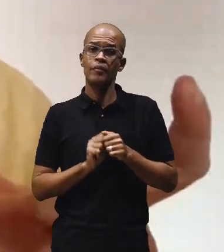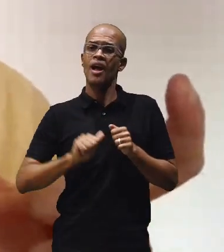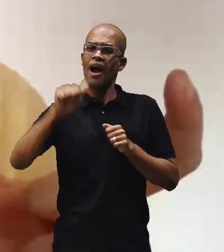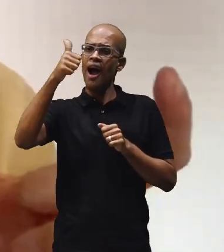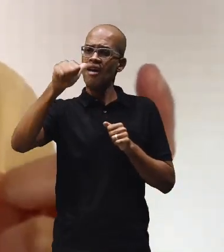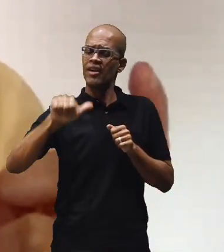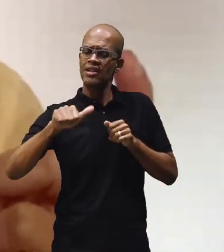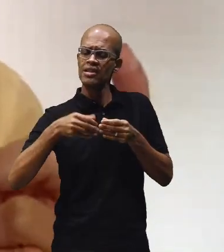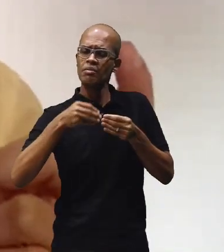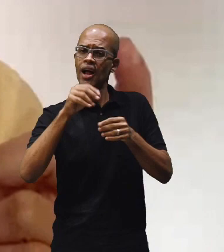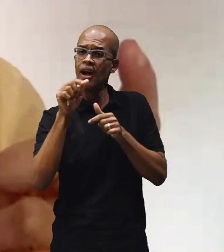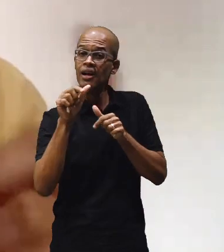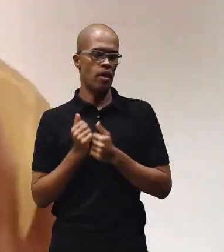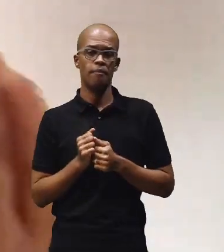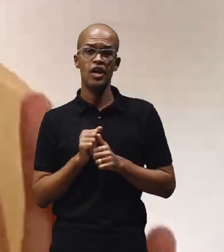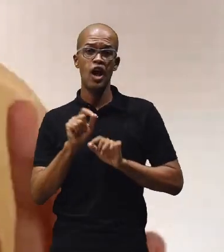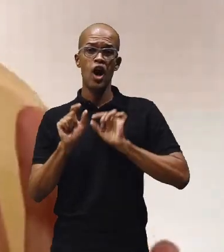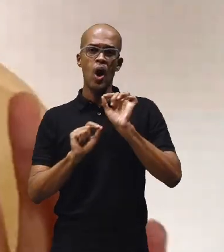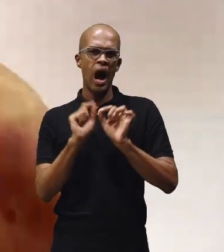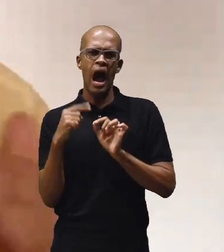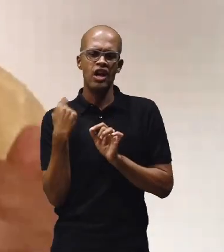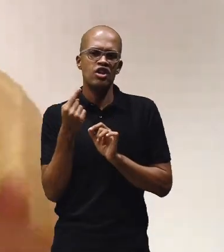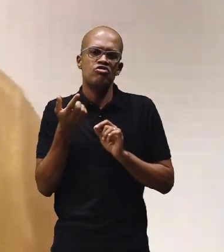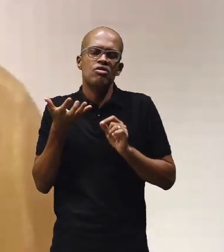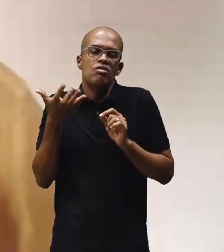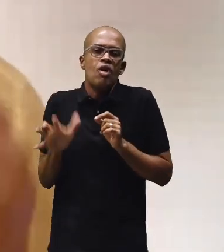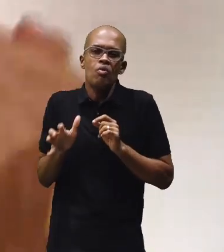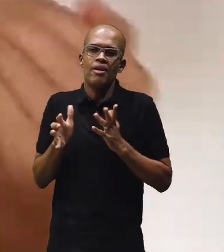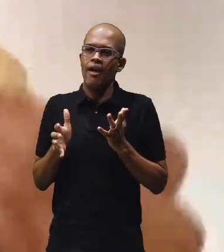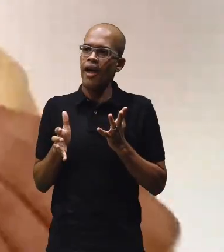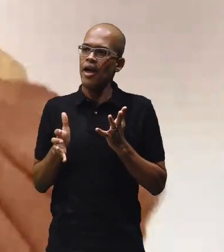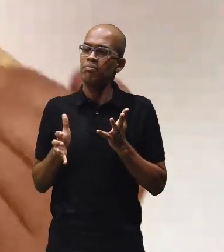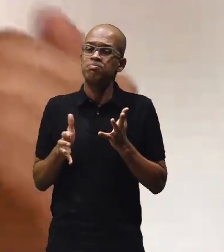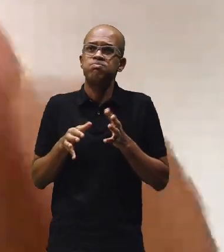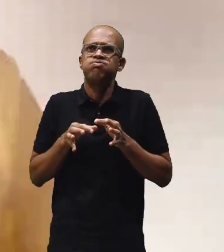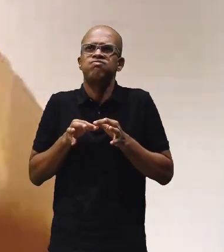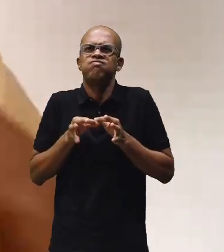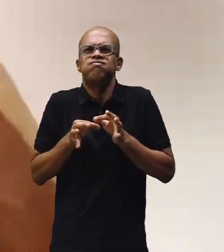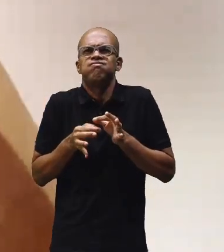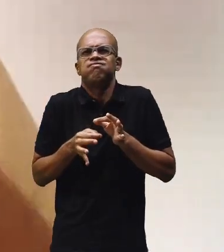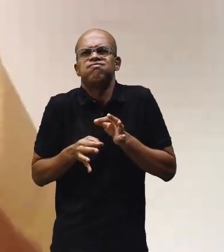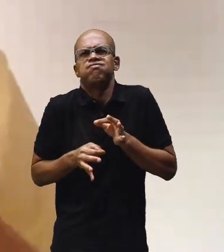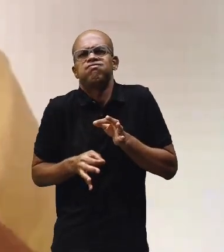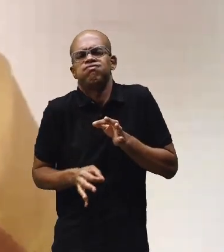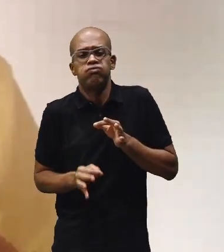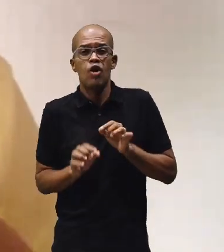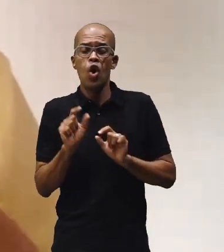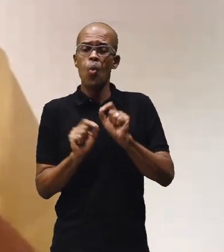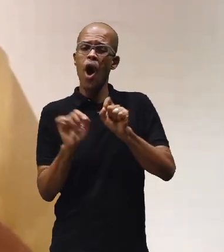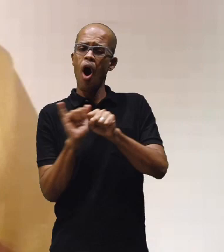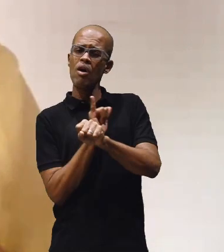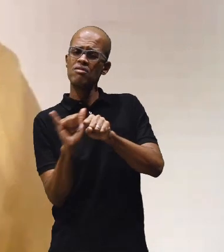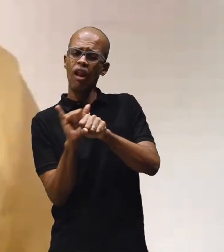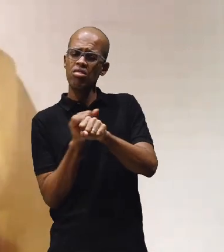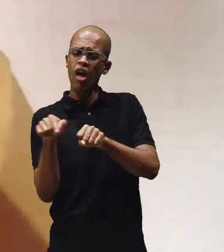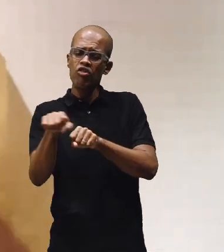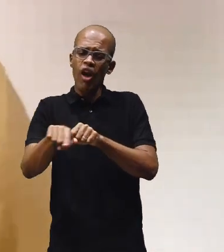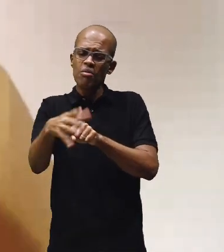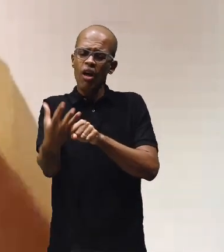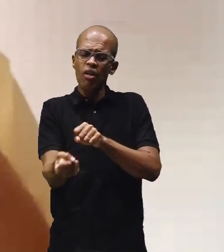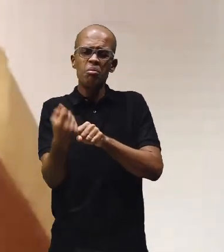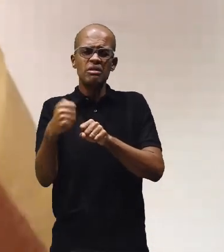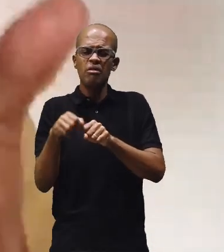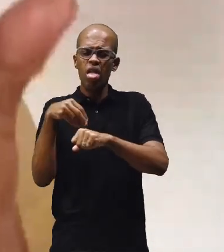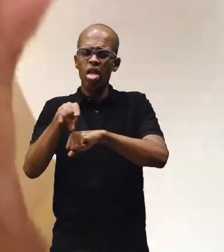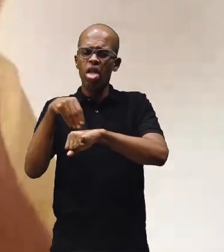para transformação social, a gente não quer ser tão prescritivo de qual a estratégia que os grupos têm que